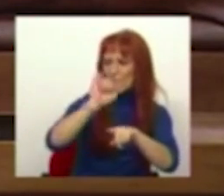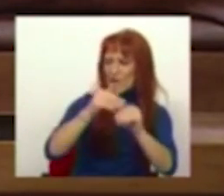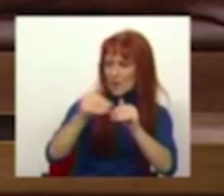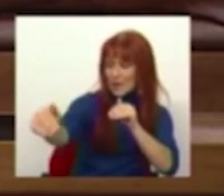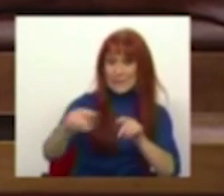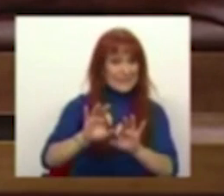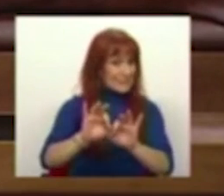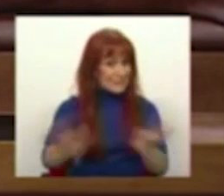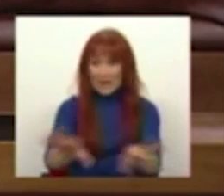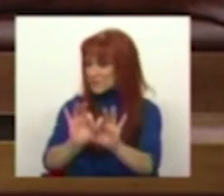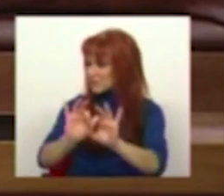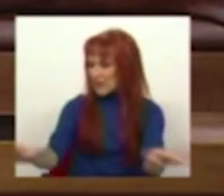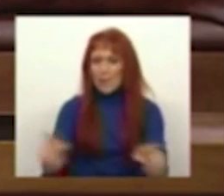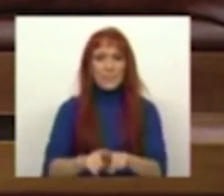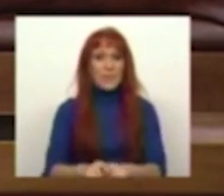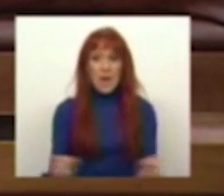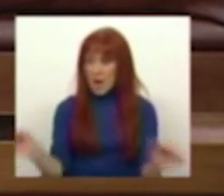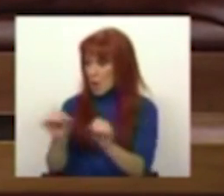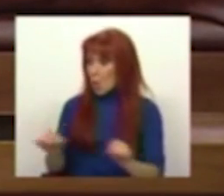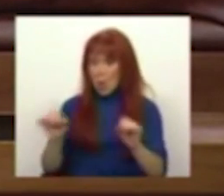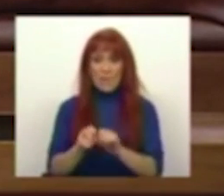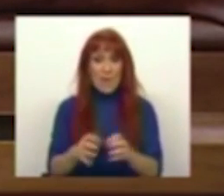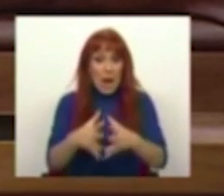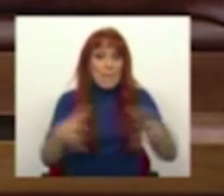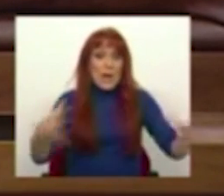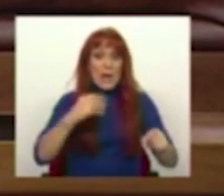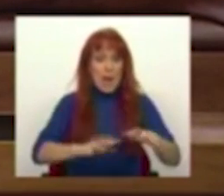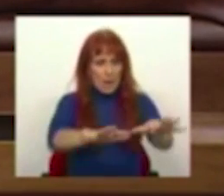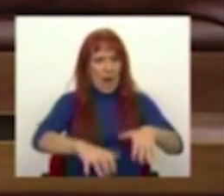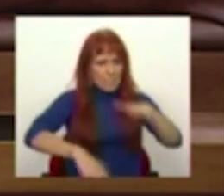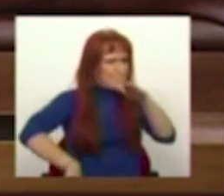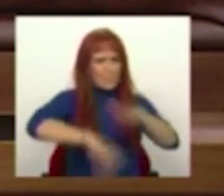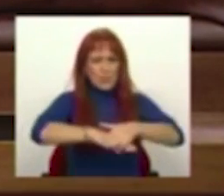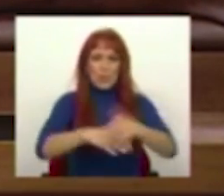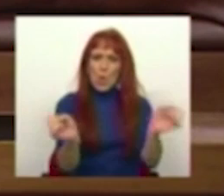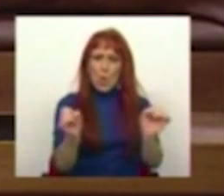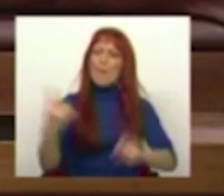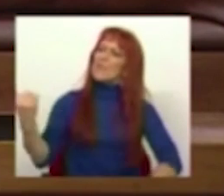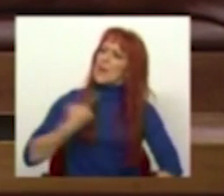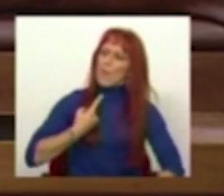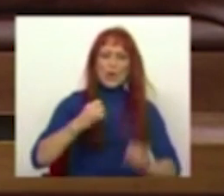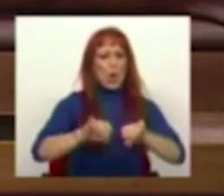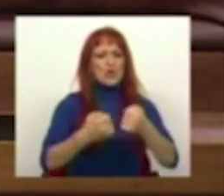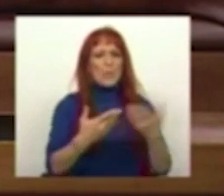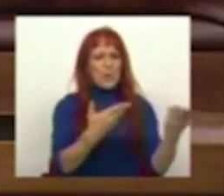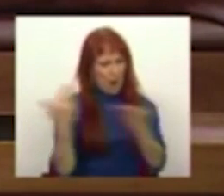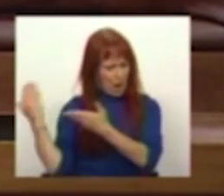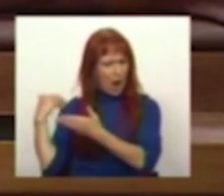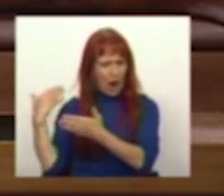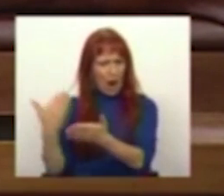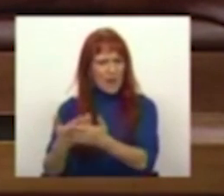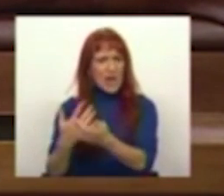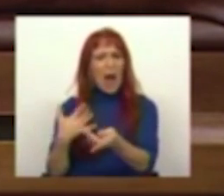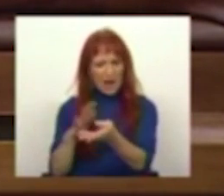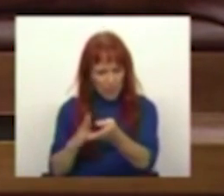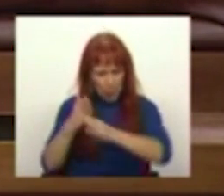Do mesmo modo, a ausência de uma maioria absoluta impõe aos partidos que têm sido e que